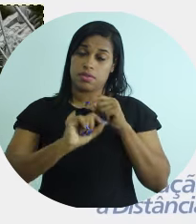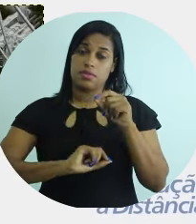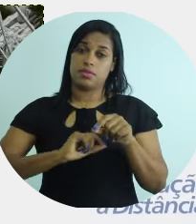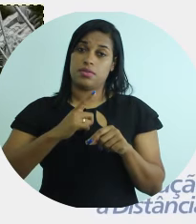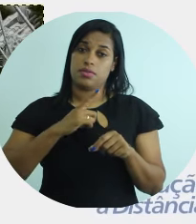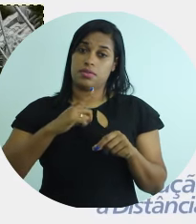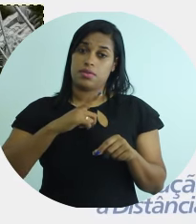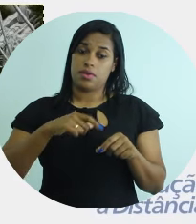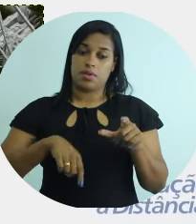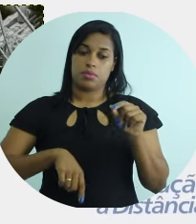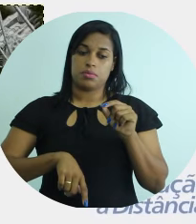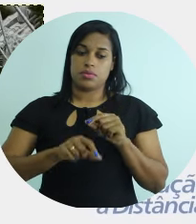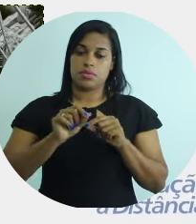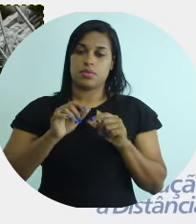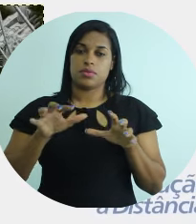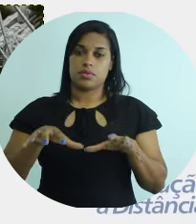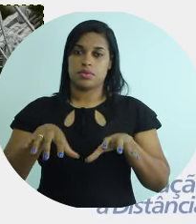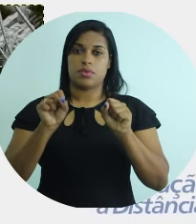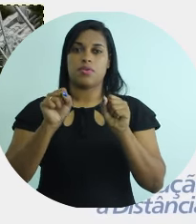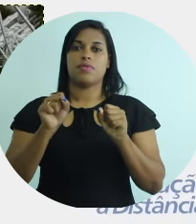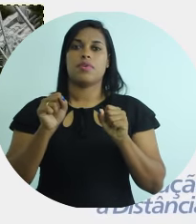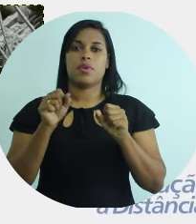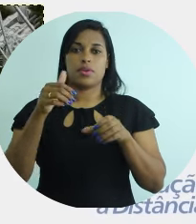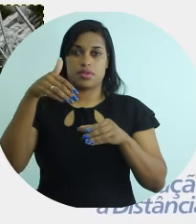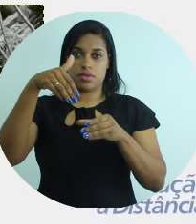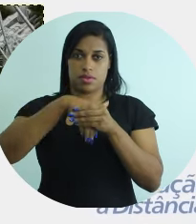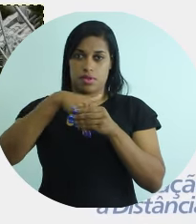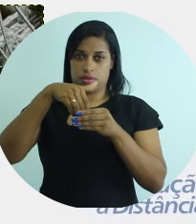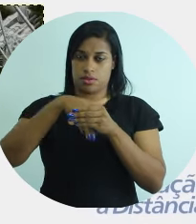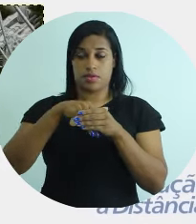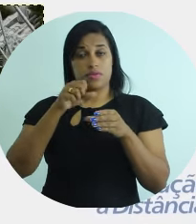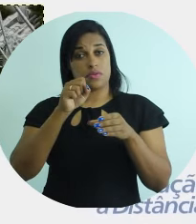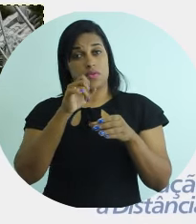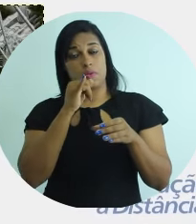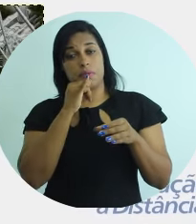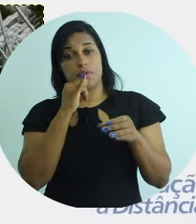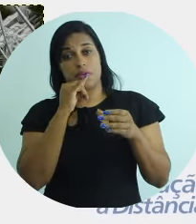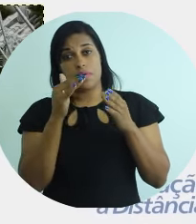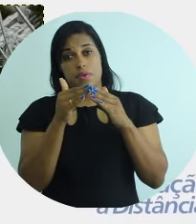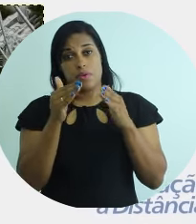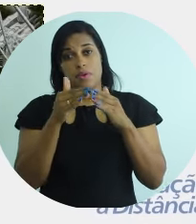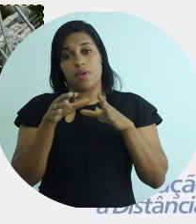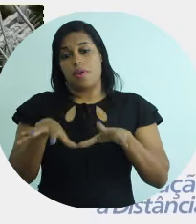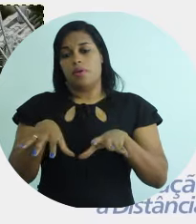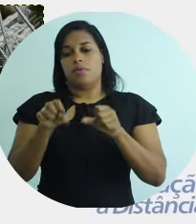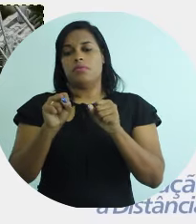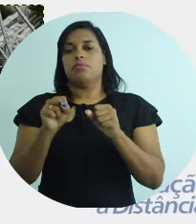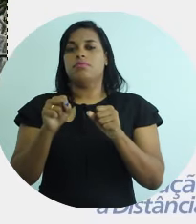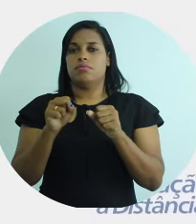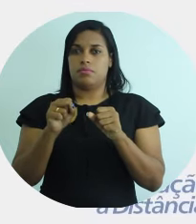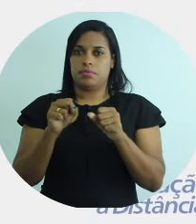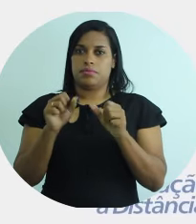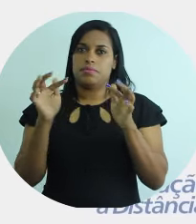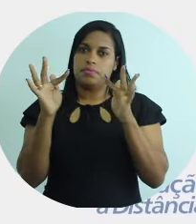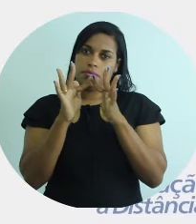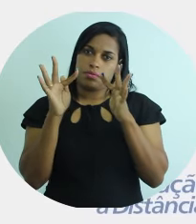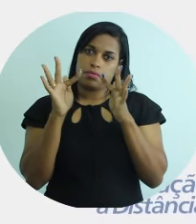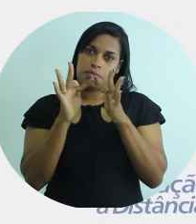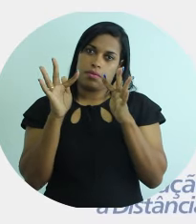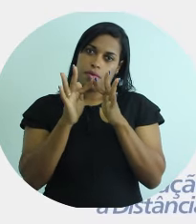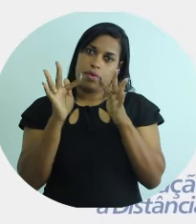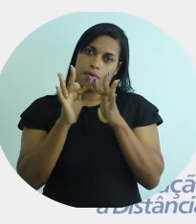tenho aqui a opção de salvar como, esse arquivo, se eu pedir para salvar como, o Gimp vai salvar no formato